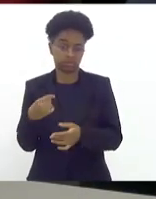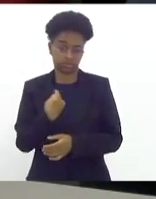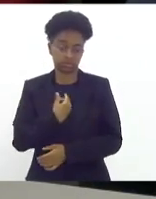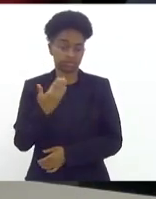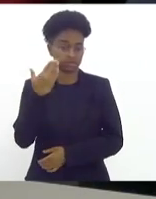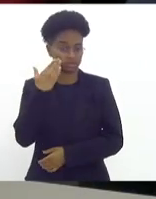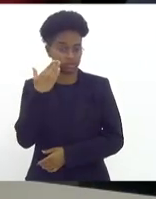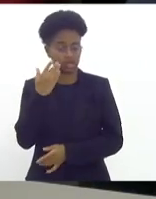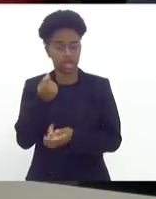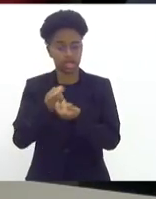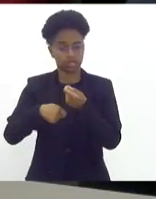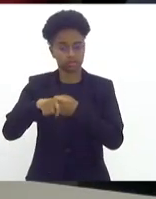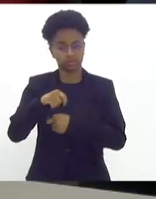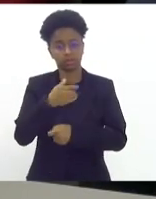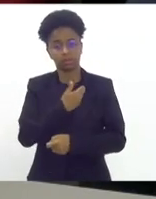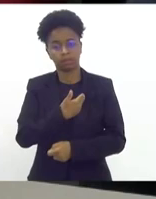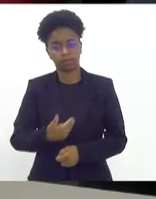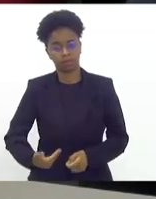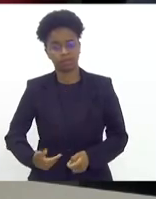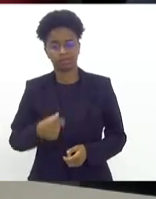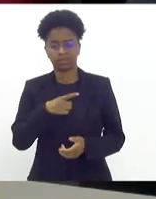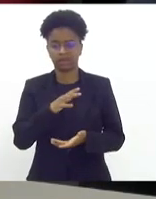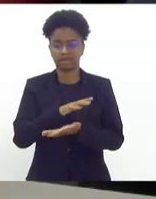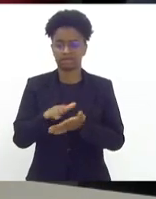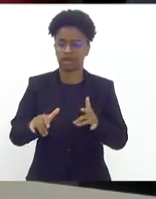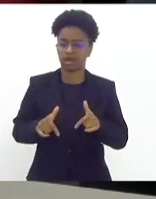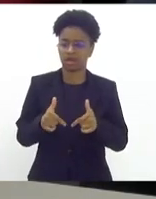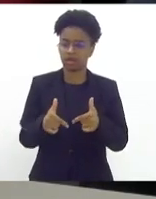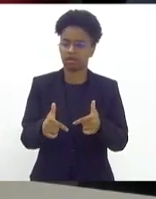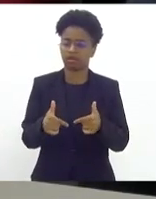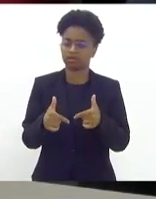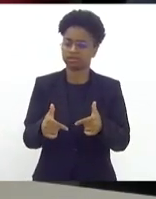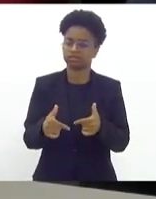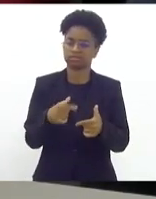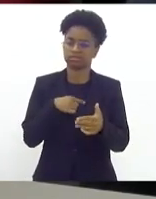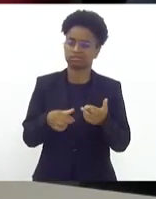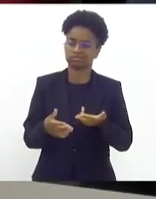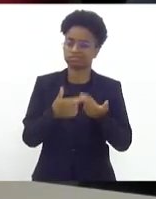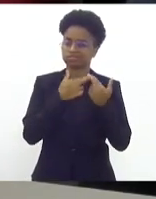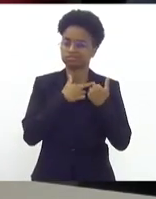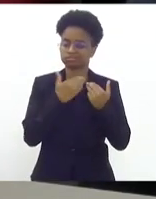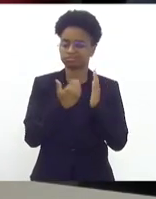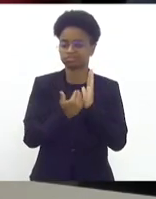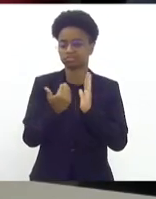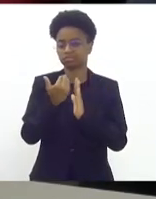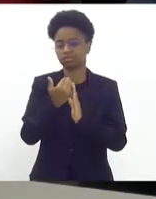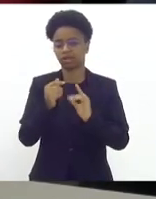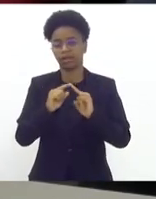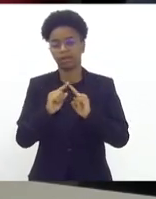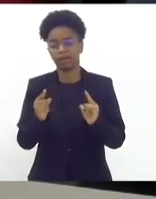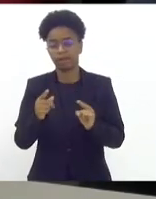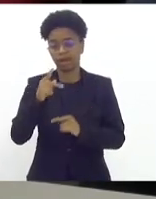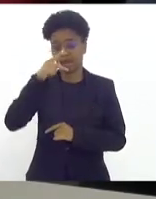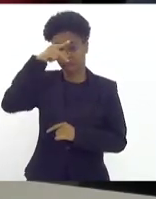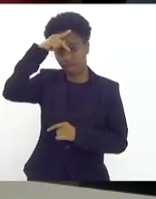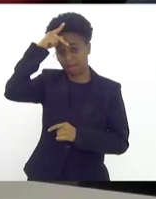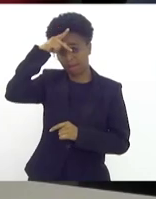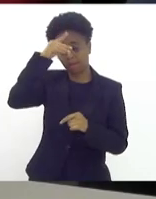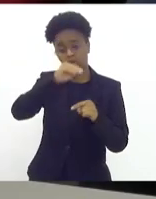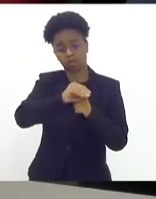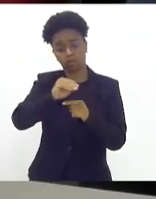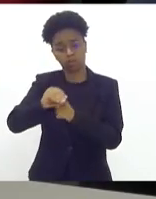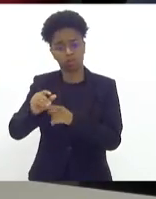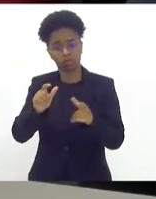a administração pública tem diversos afazeres, as atribuições são gigantes, e o apadrinhamento desses